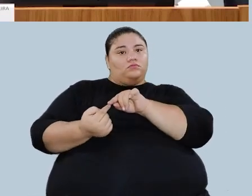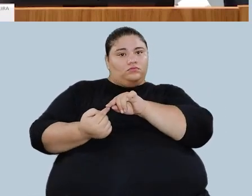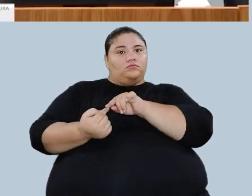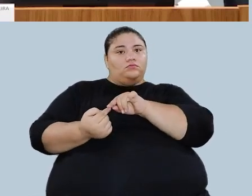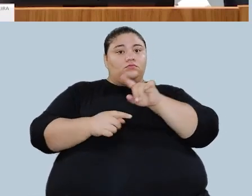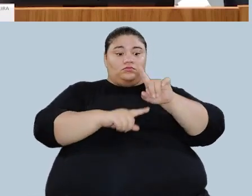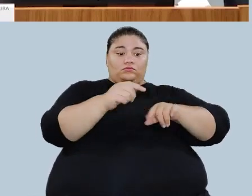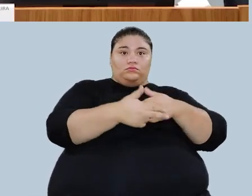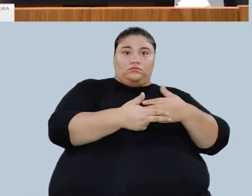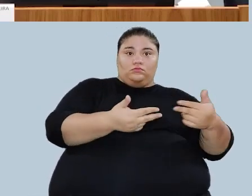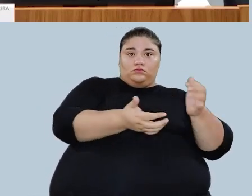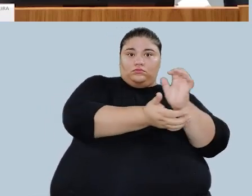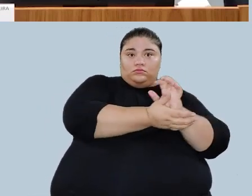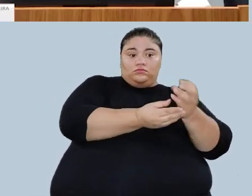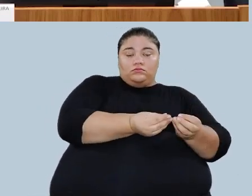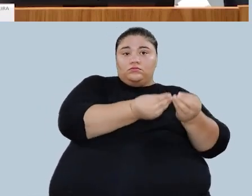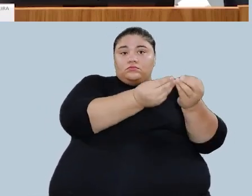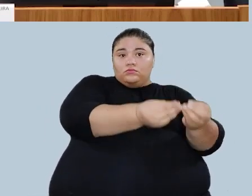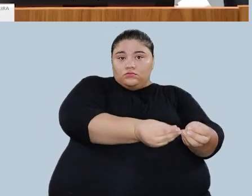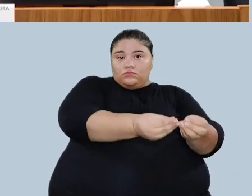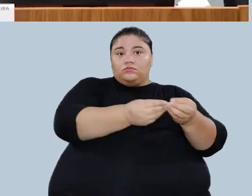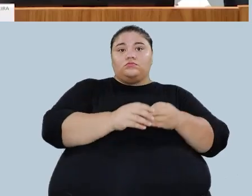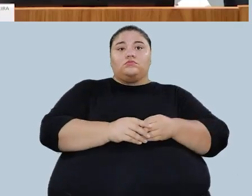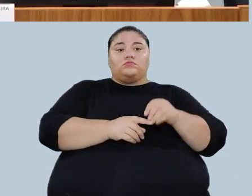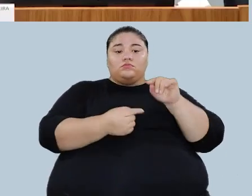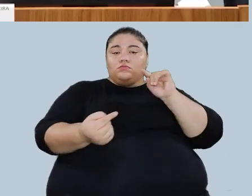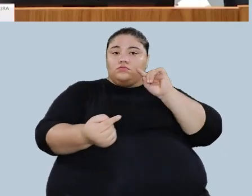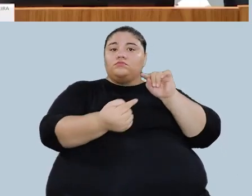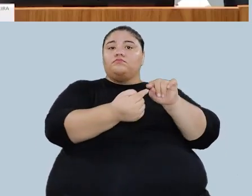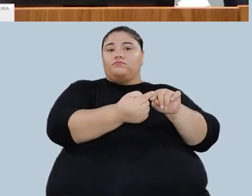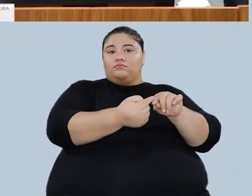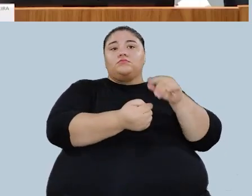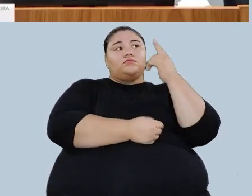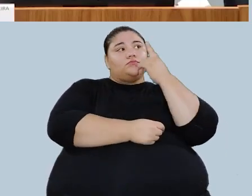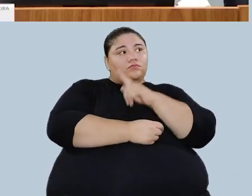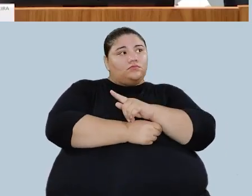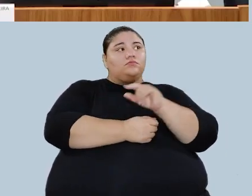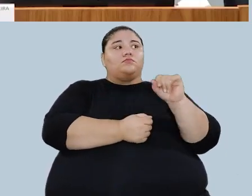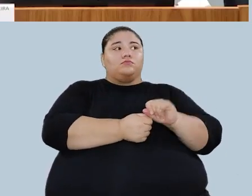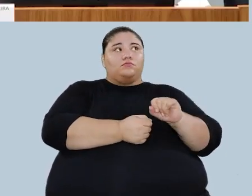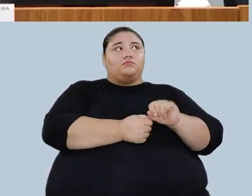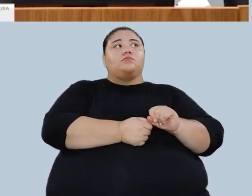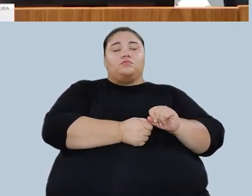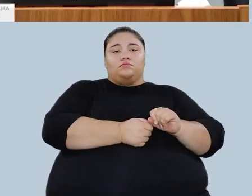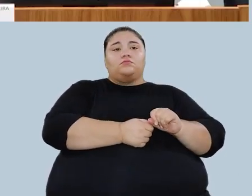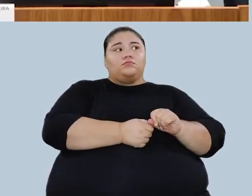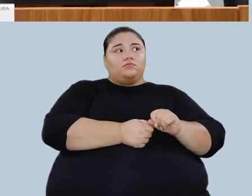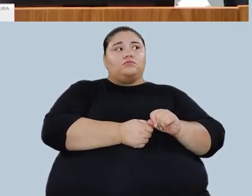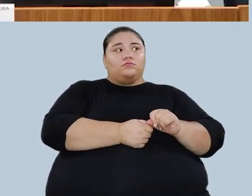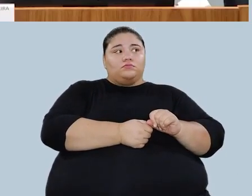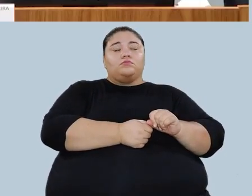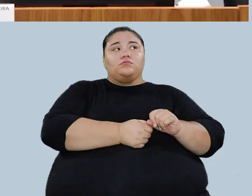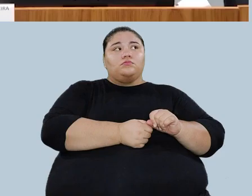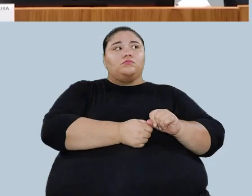os bens, né, que sejam entregues no destinatário faz com que esse destinatário seja, né, o